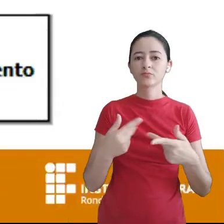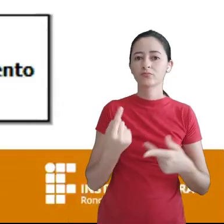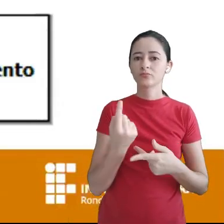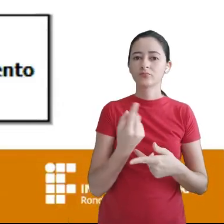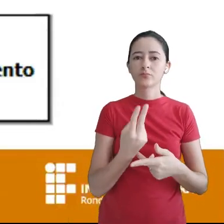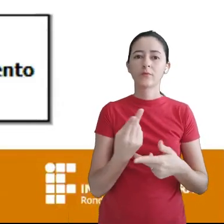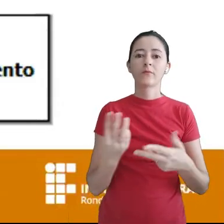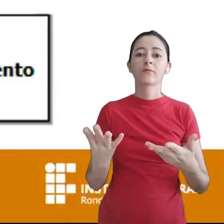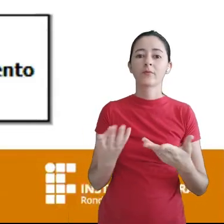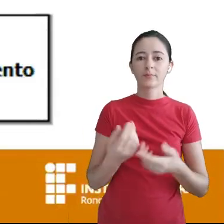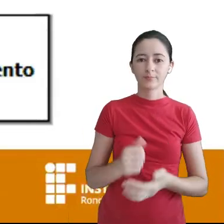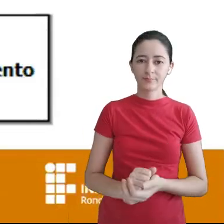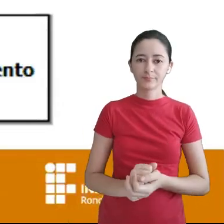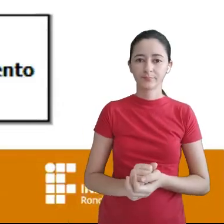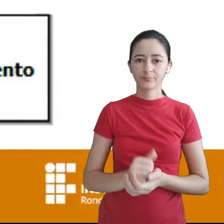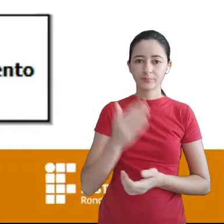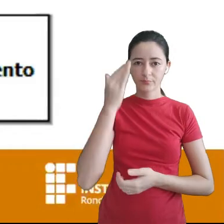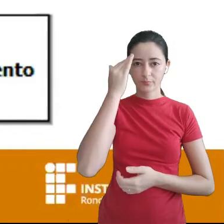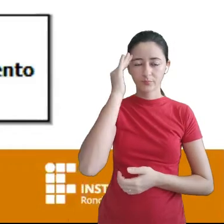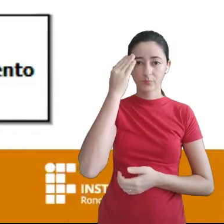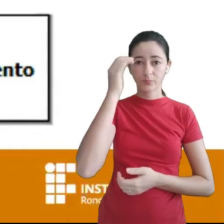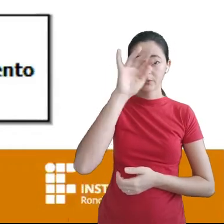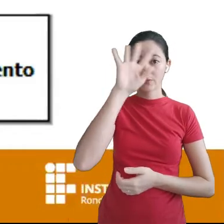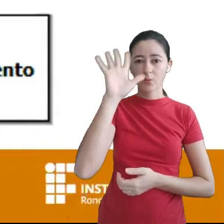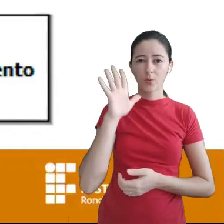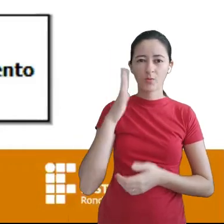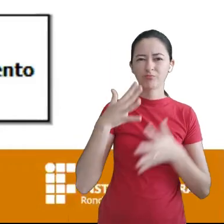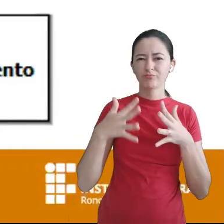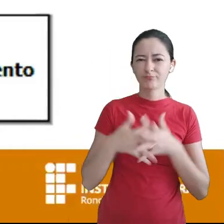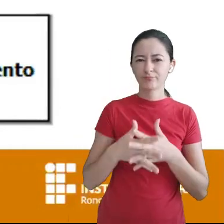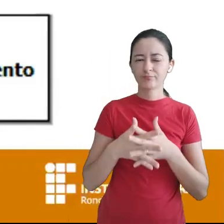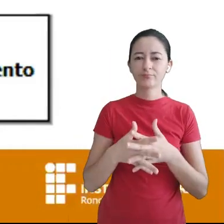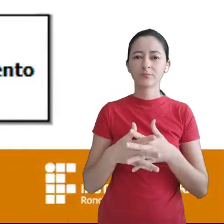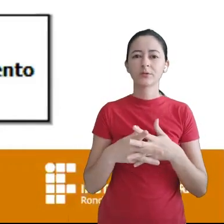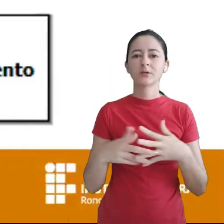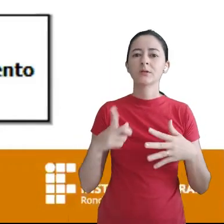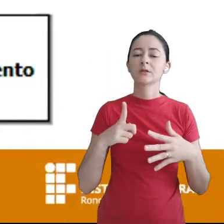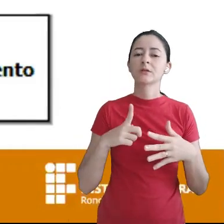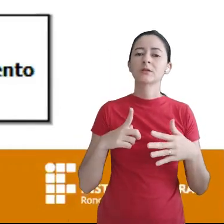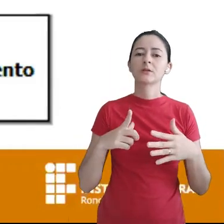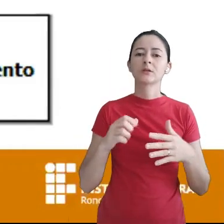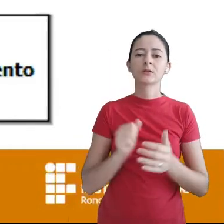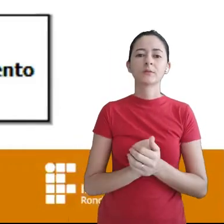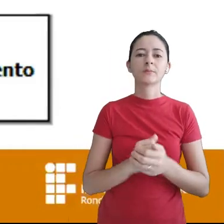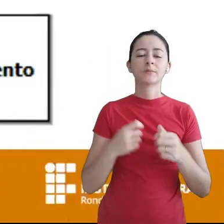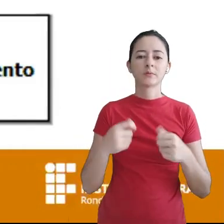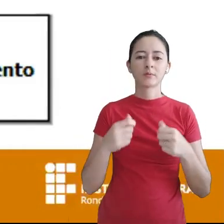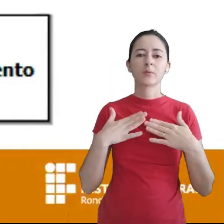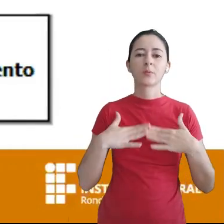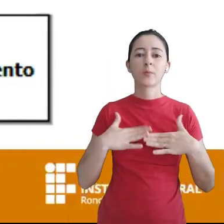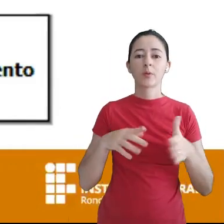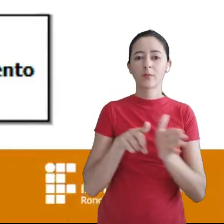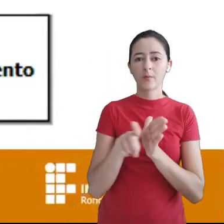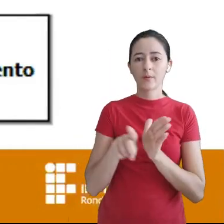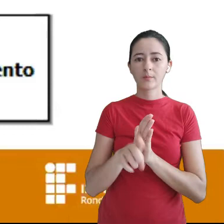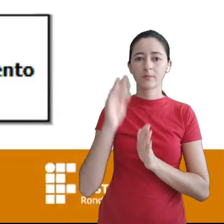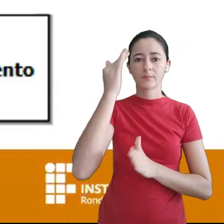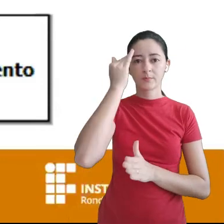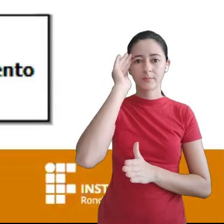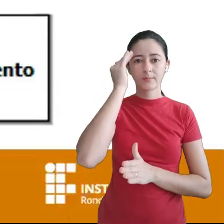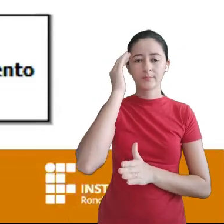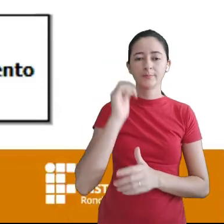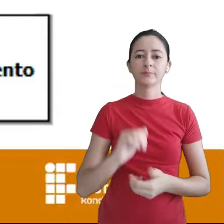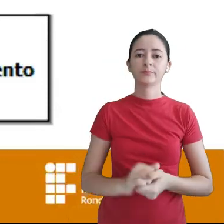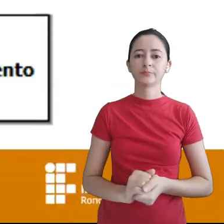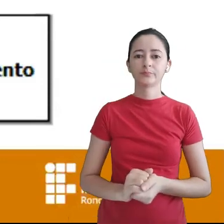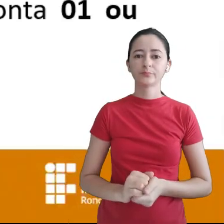contabilidade, enfim, de qualquer um. Um ou muitos departamentos. Está claro isso? A pessoa está meio confusa em porquê isso. Já vamos fazer as